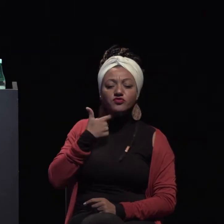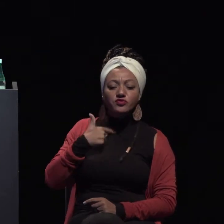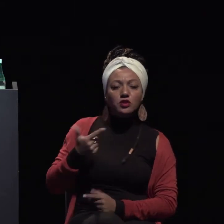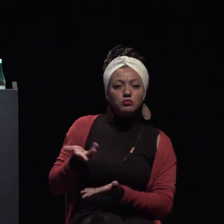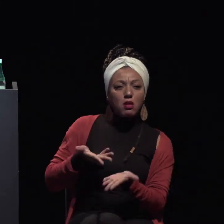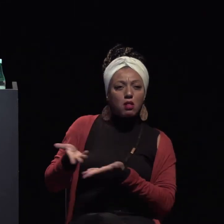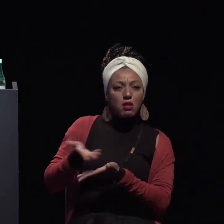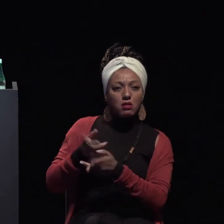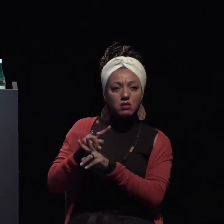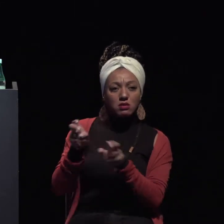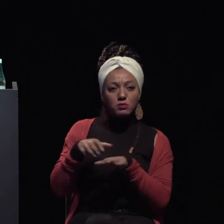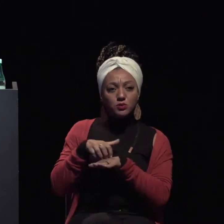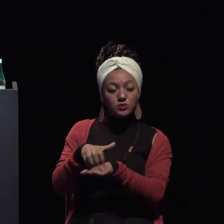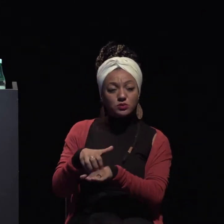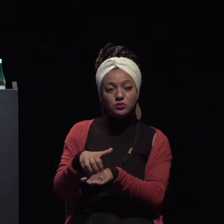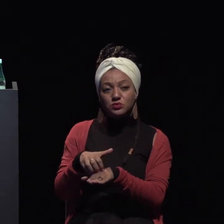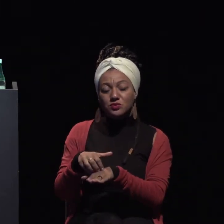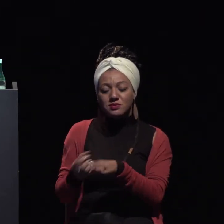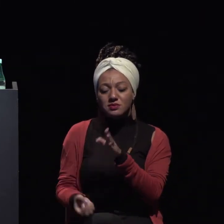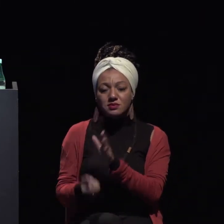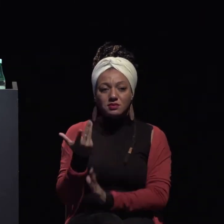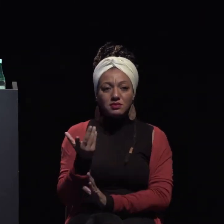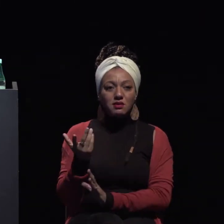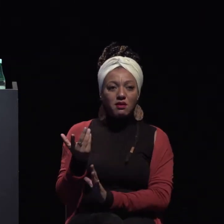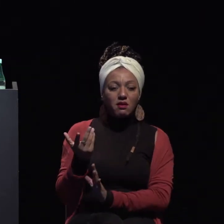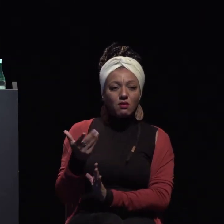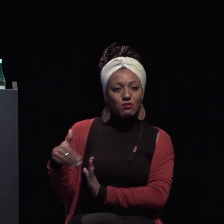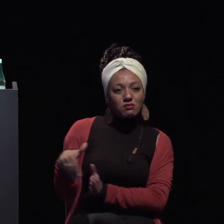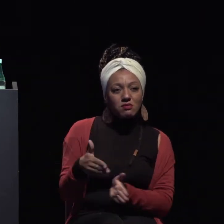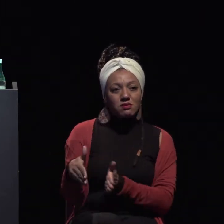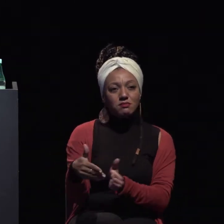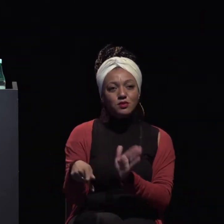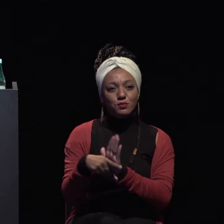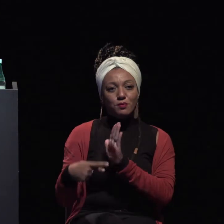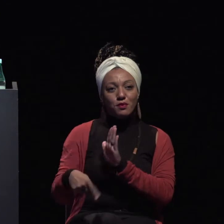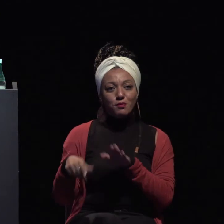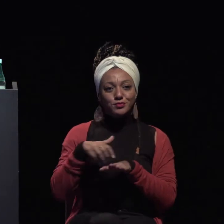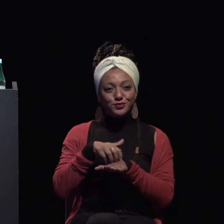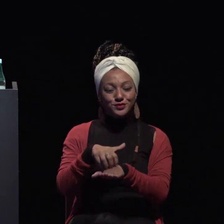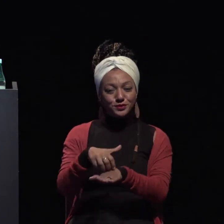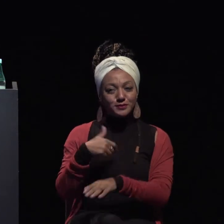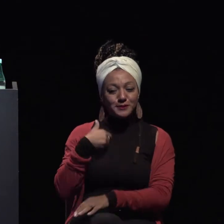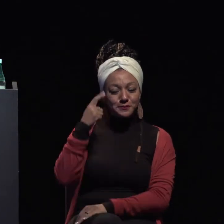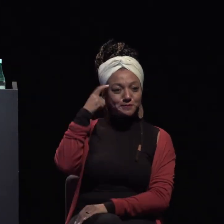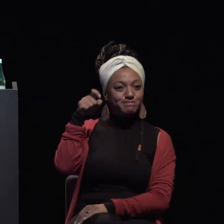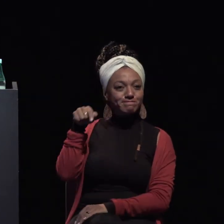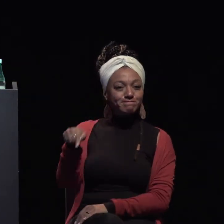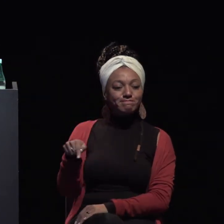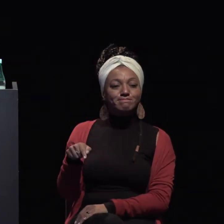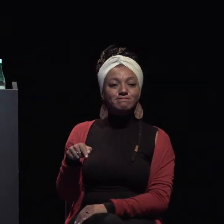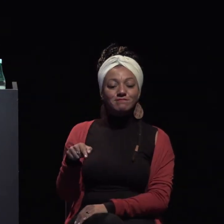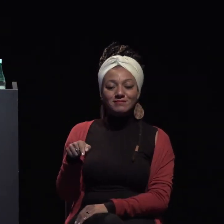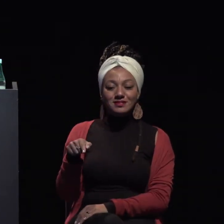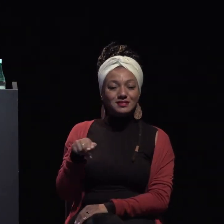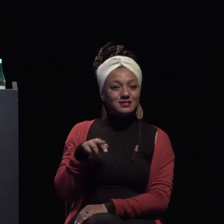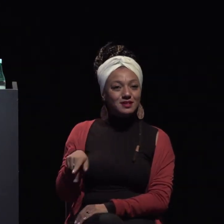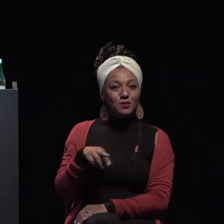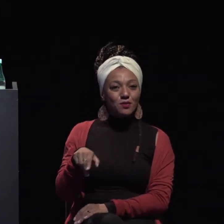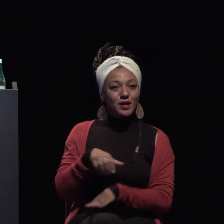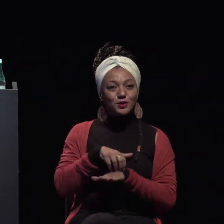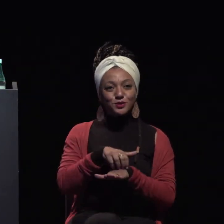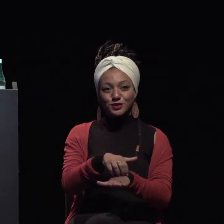que pudesse realizar e criar um roteiro de turismo. Daí lá vai eu dizer para eles que aquilo não era